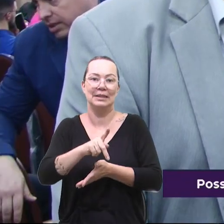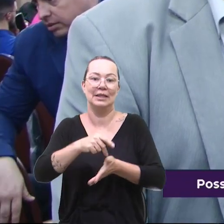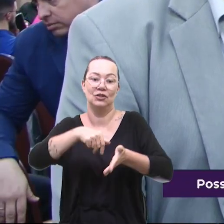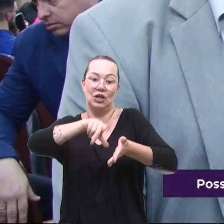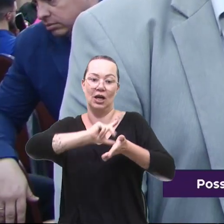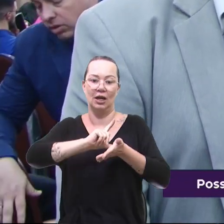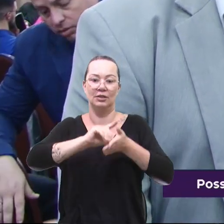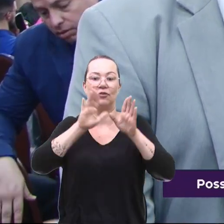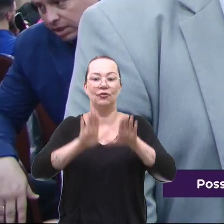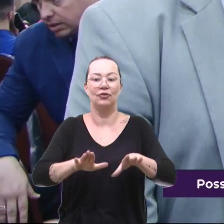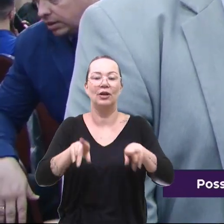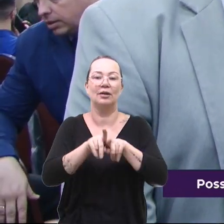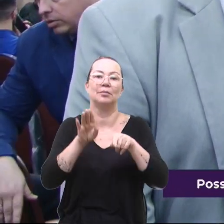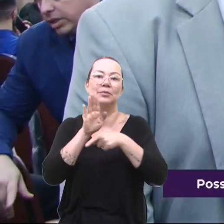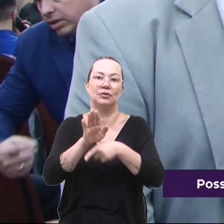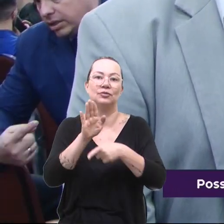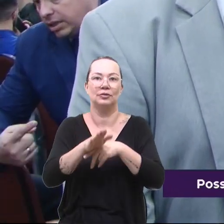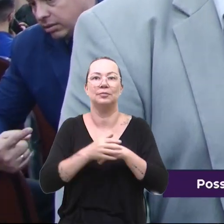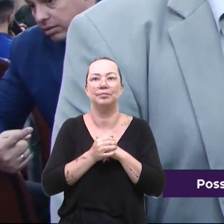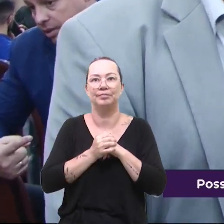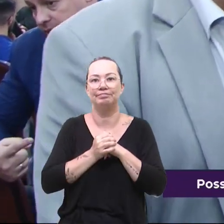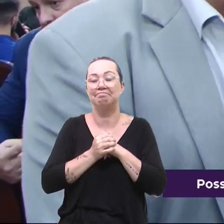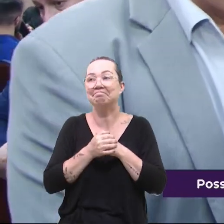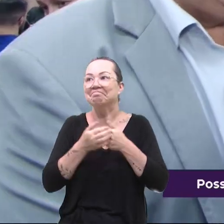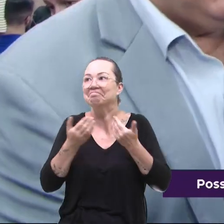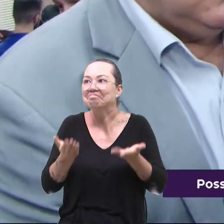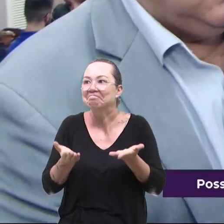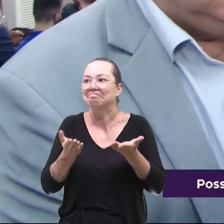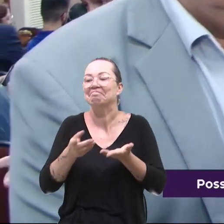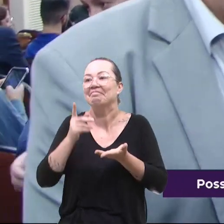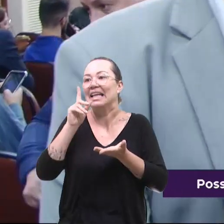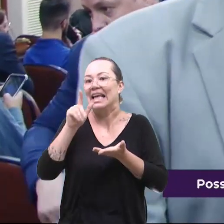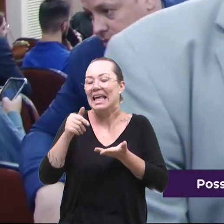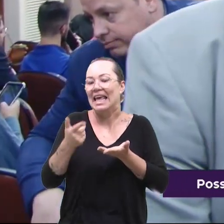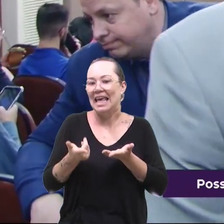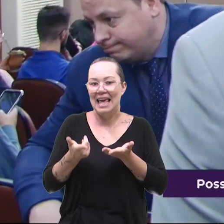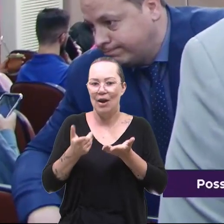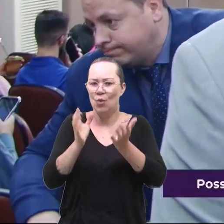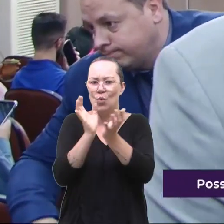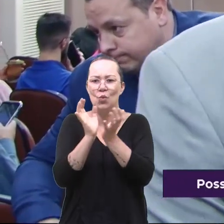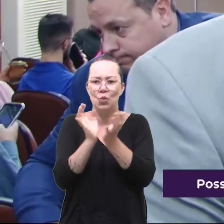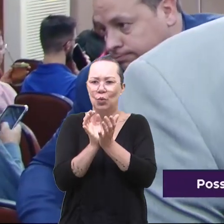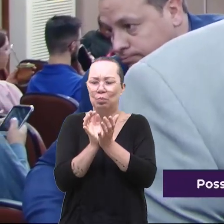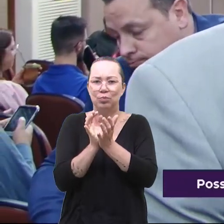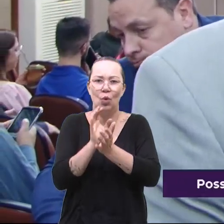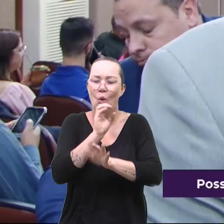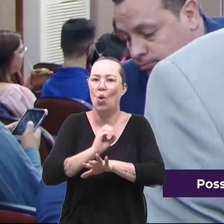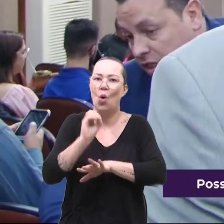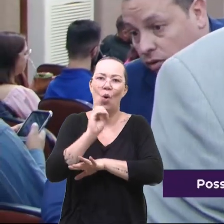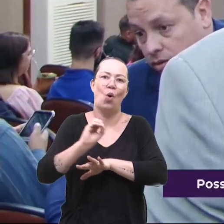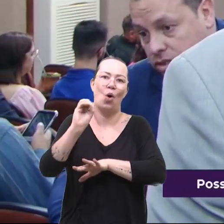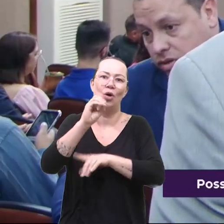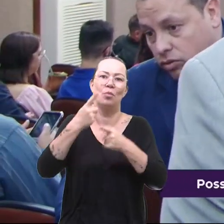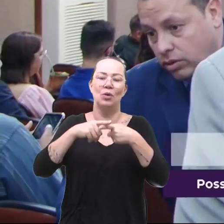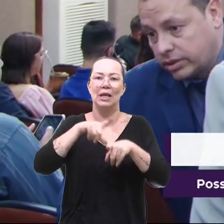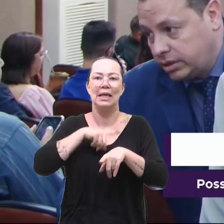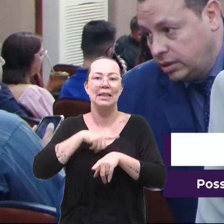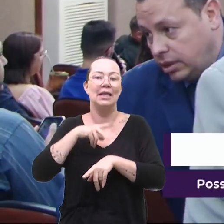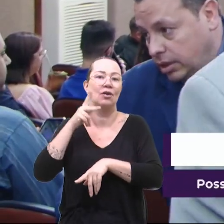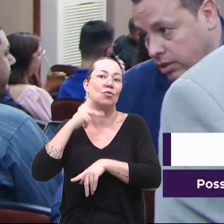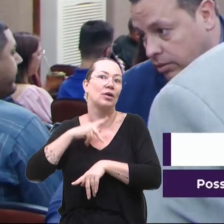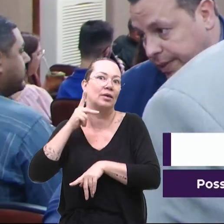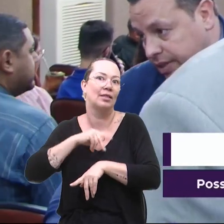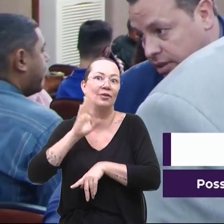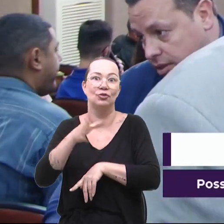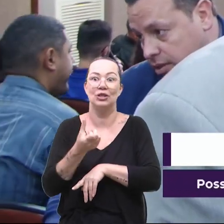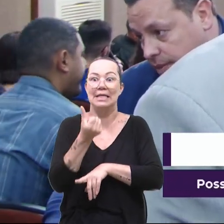mesa para auxiliar também, né? Olha, é uma mesa muito qualificada, porque nós temos ali o Renato Oliveira,